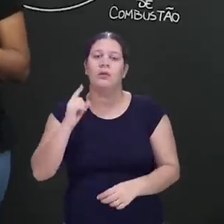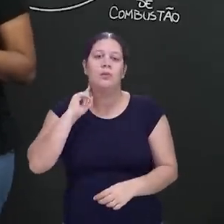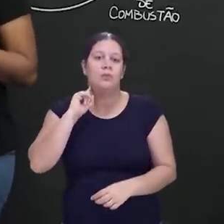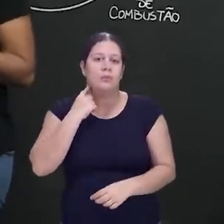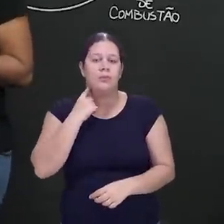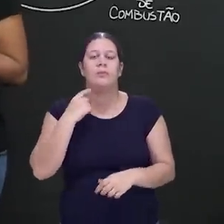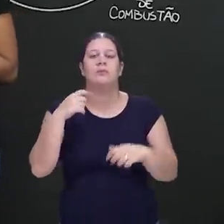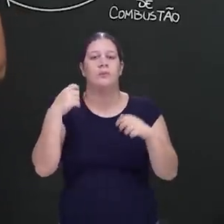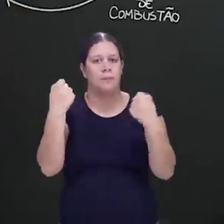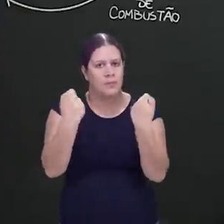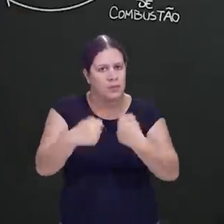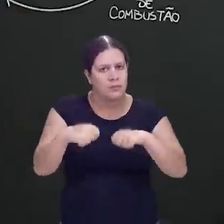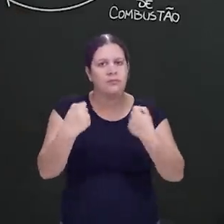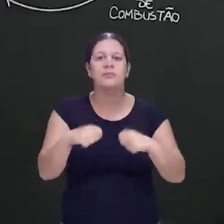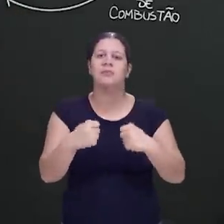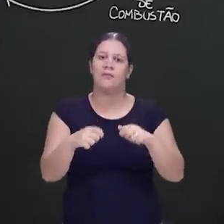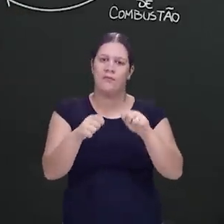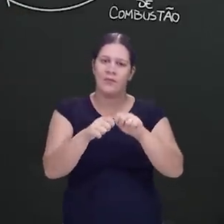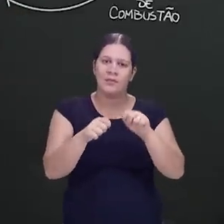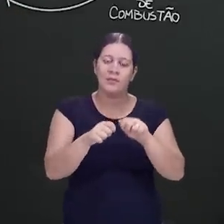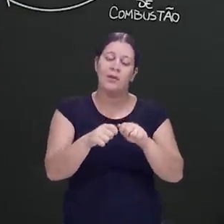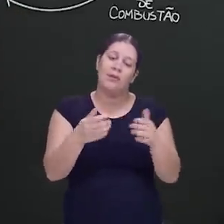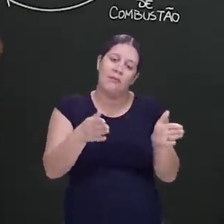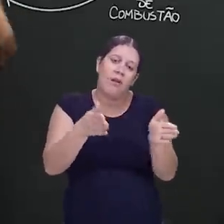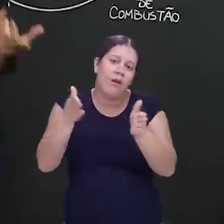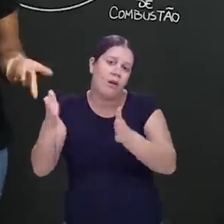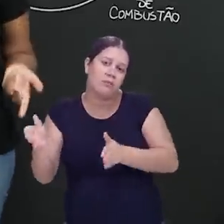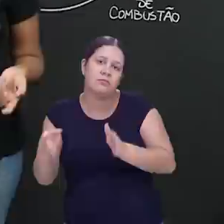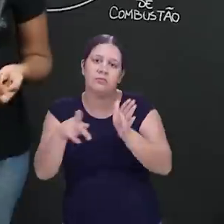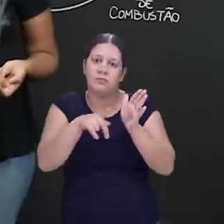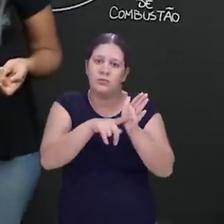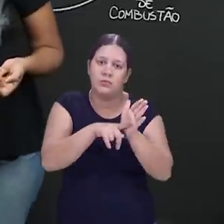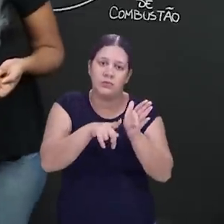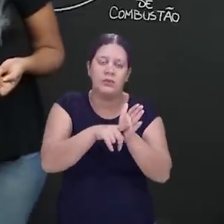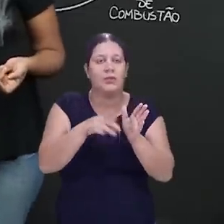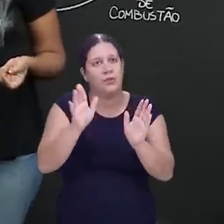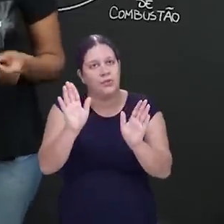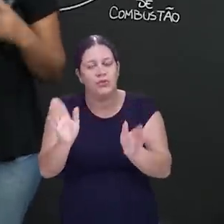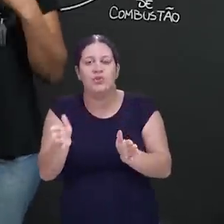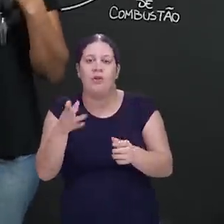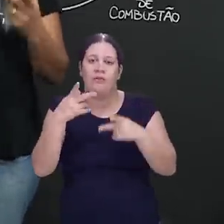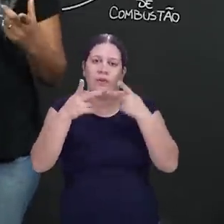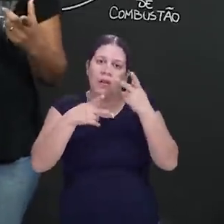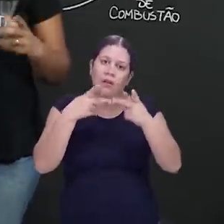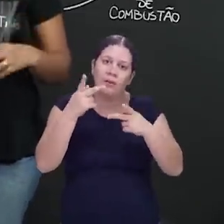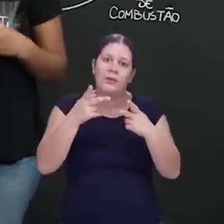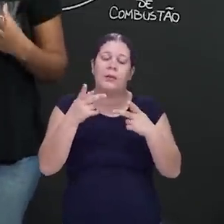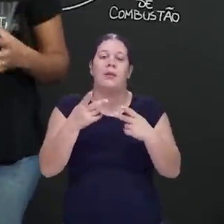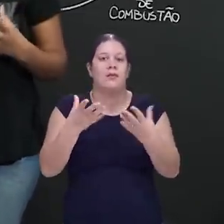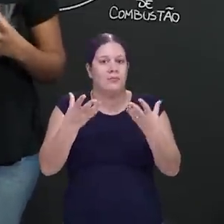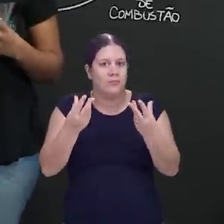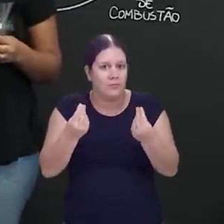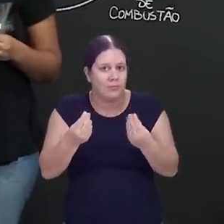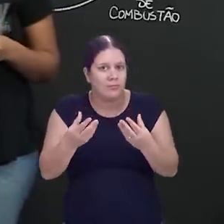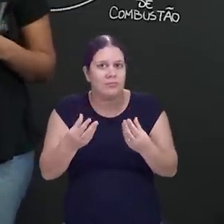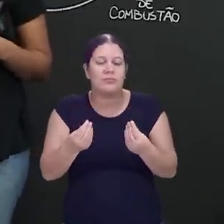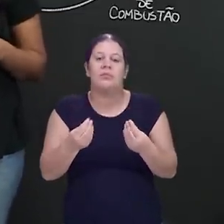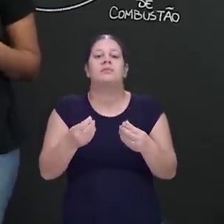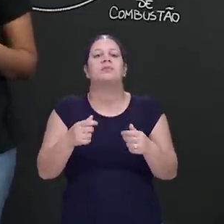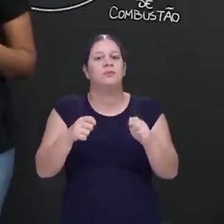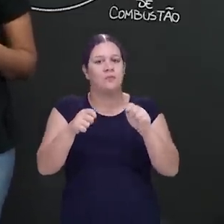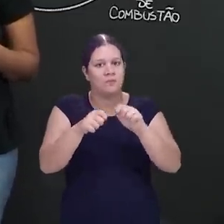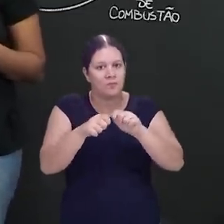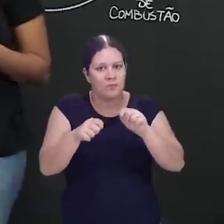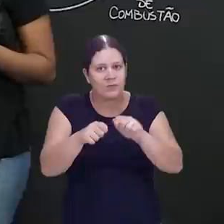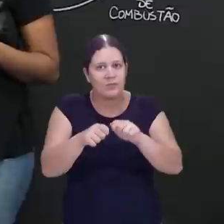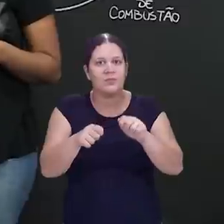poluente, né? Então tem uma alternativa bem legal. Lado negativo, além dos que eu já citei, é bastante reativo,